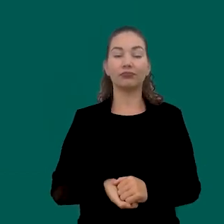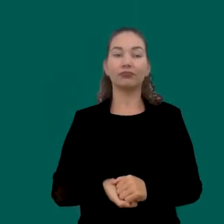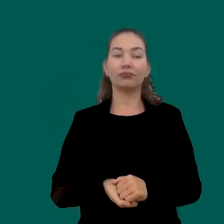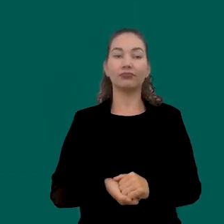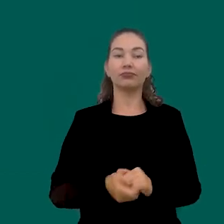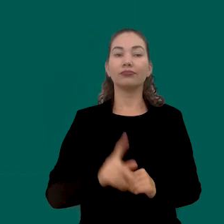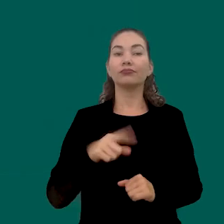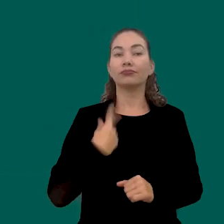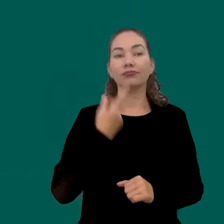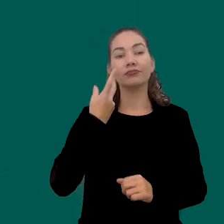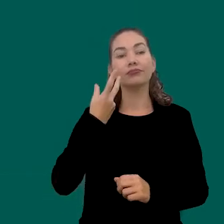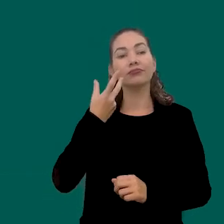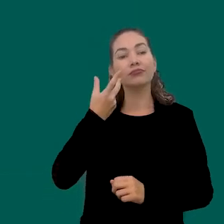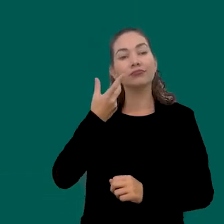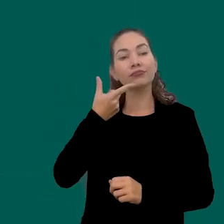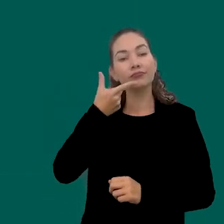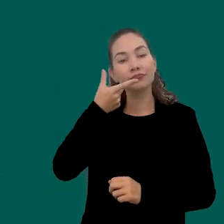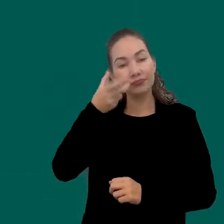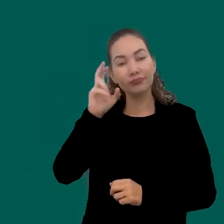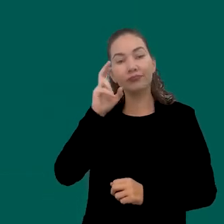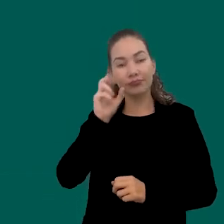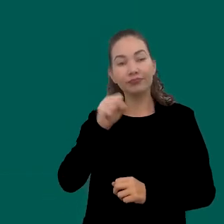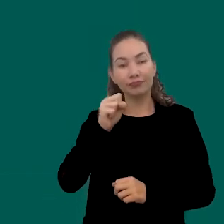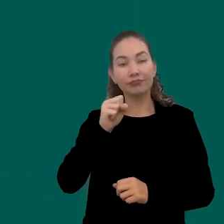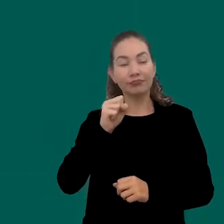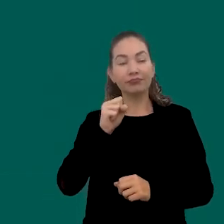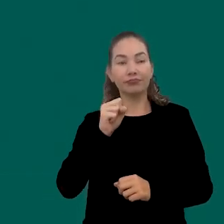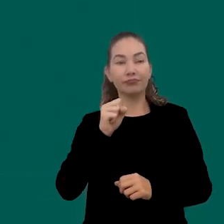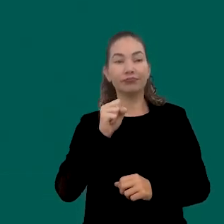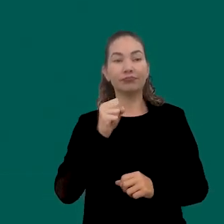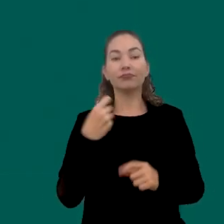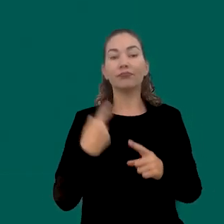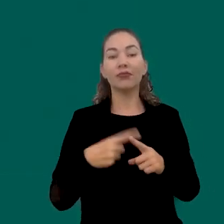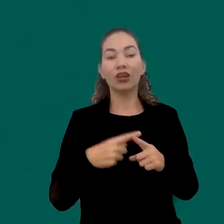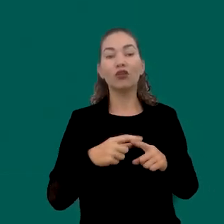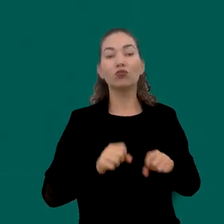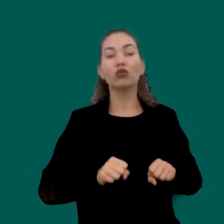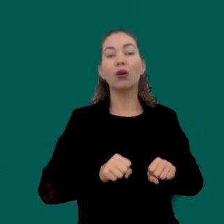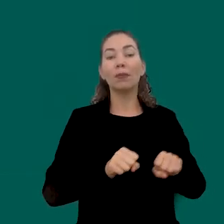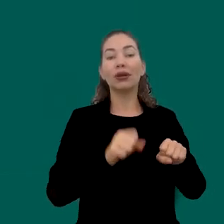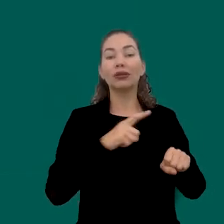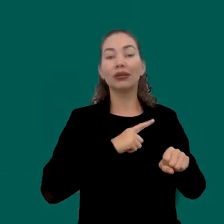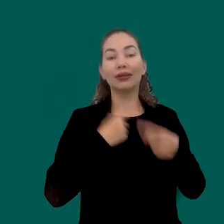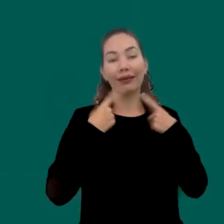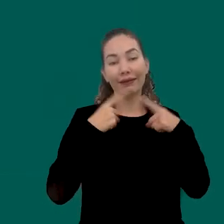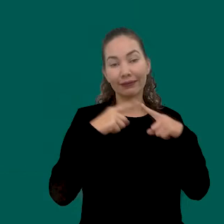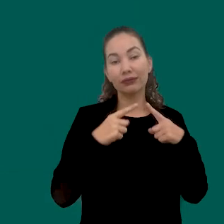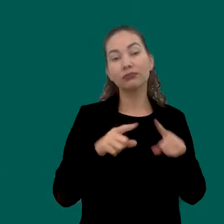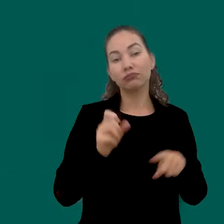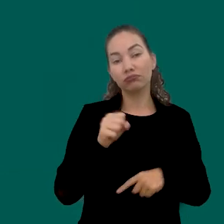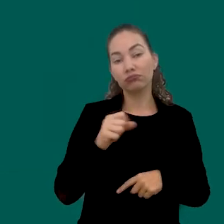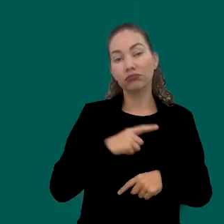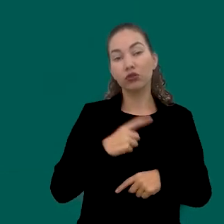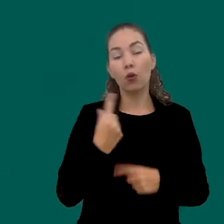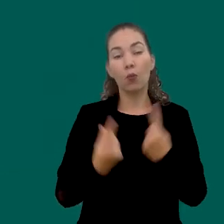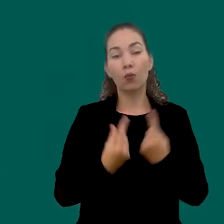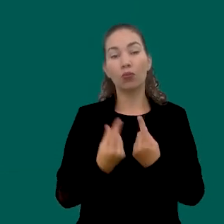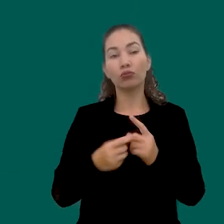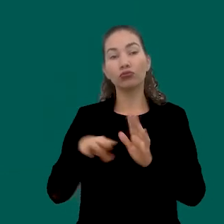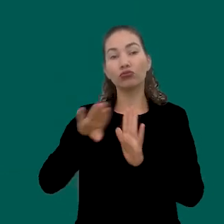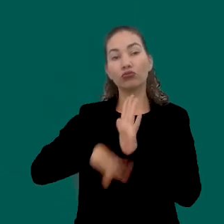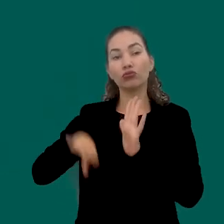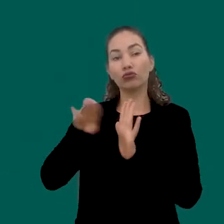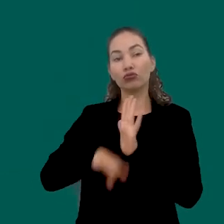A gente consegue visualizar bastante isso, porque todos os supermercados têm críticas, então muitos acabam apagando